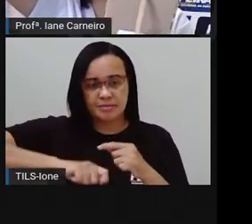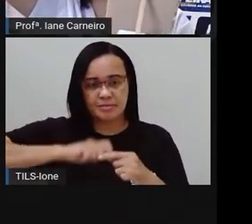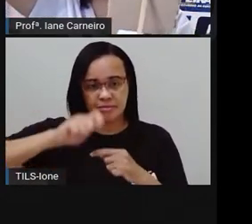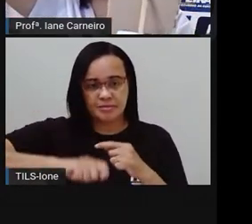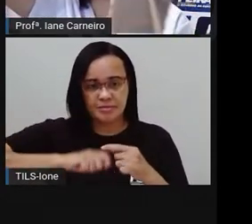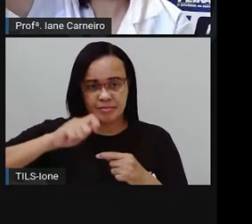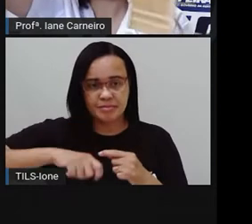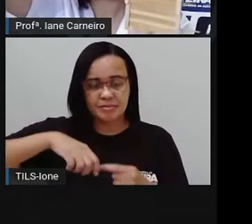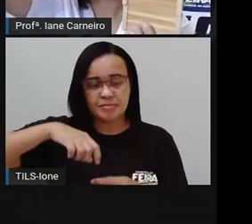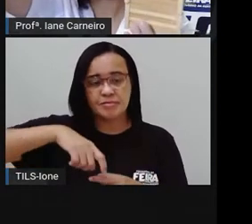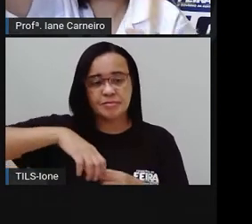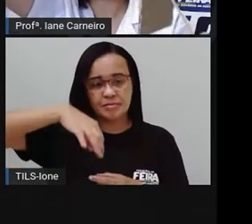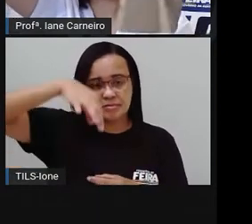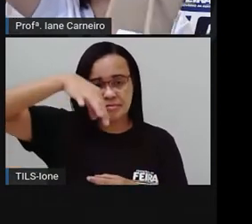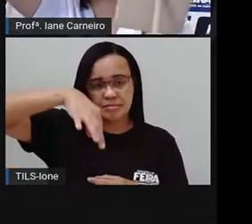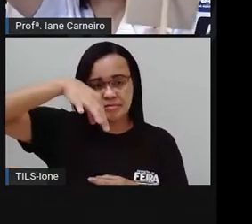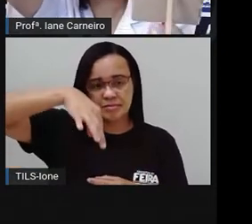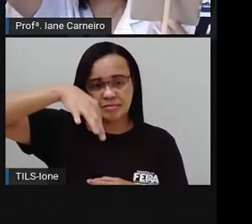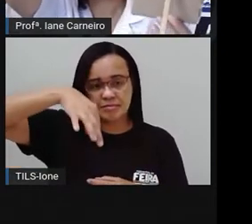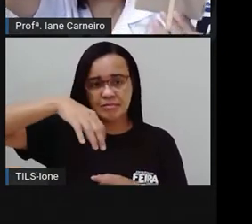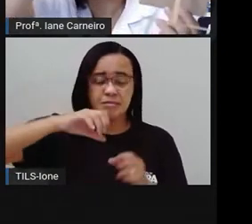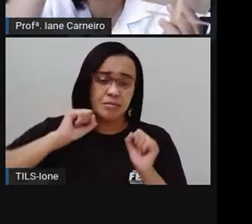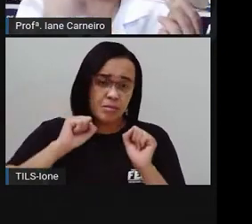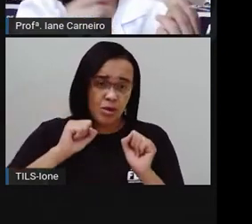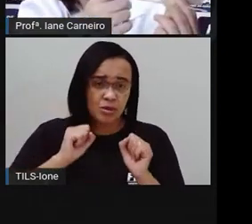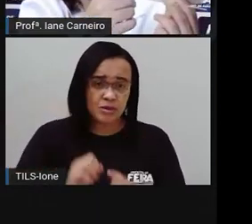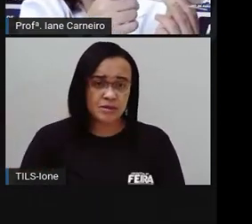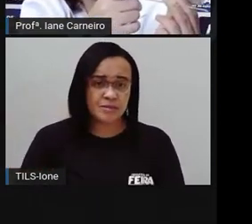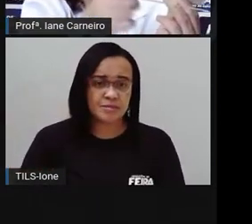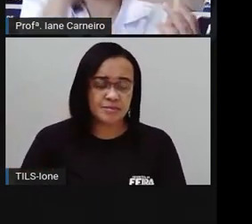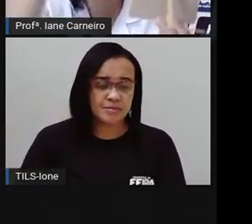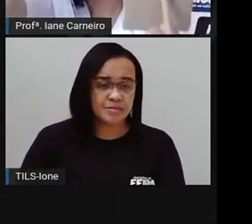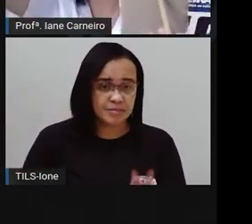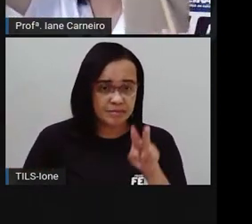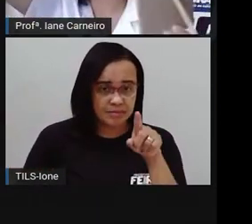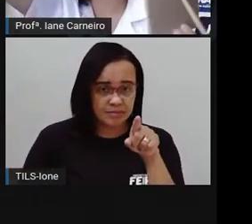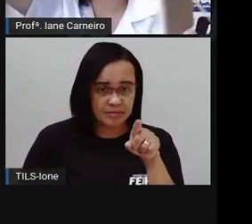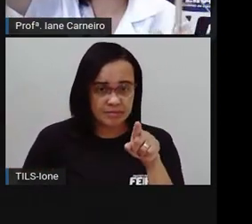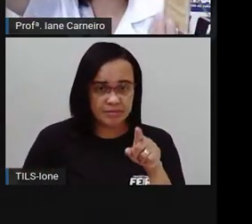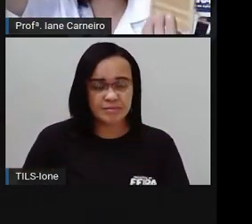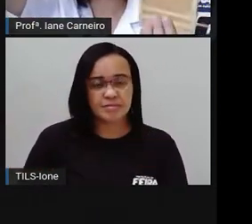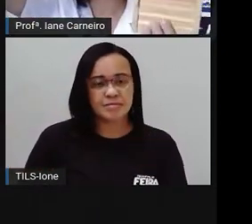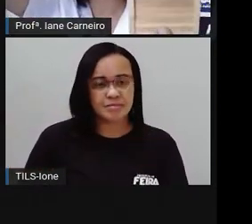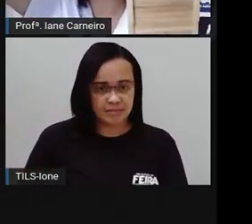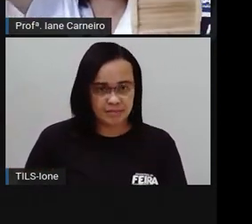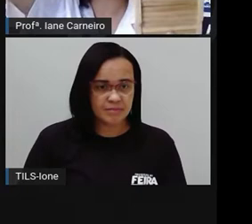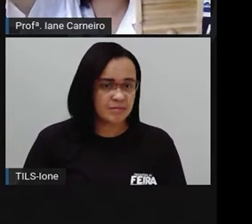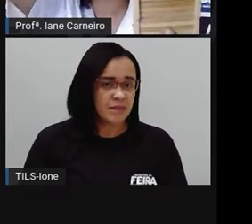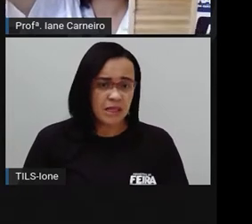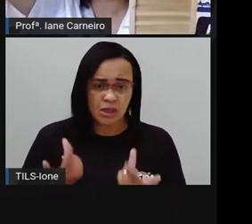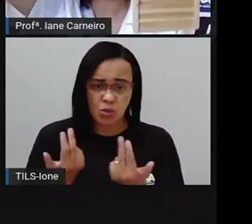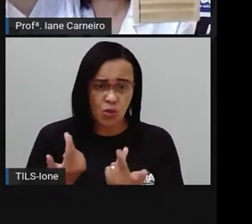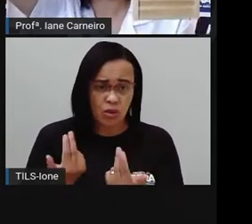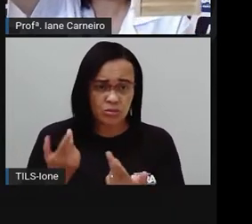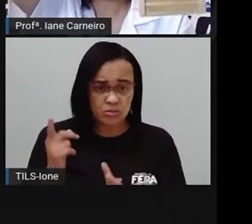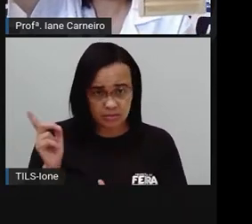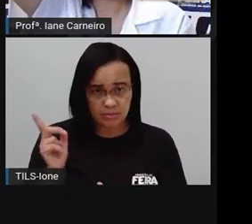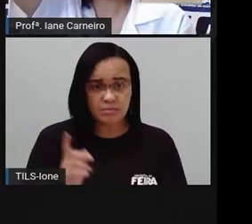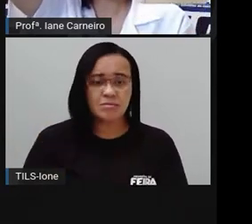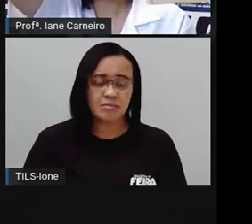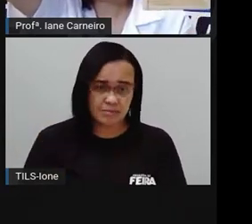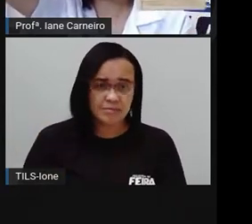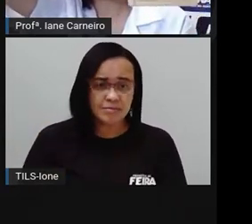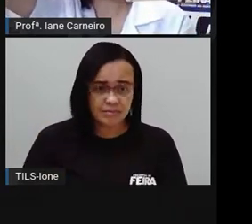cima, ó. Da casa. Ah, aqui o fundo, ó. Deixa eu mostrar para vocês o fundinho, tá vendo? Vocês podem amarrar um barbante